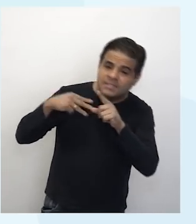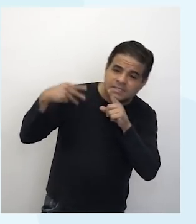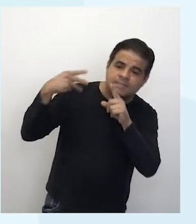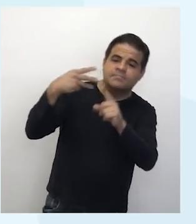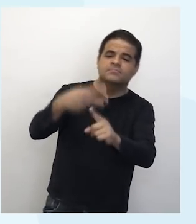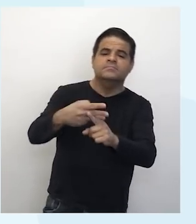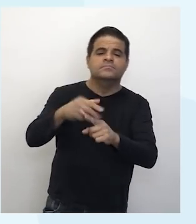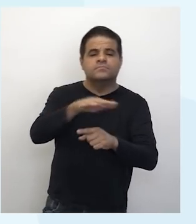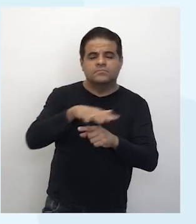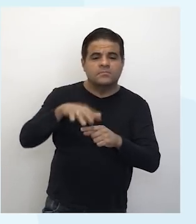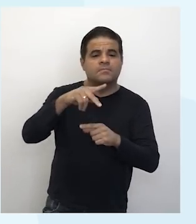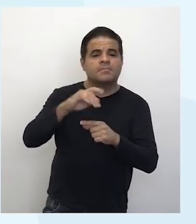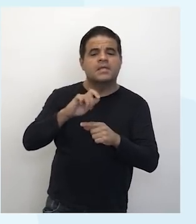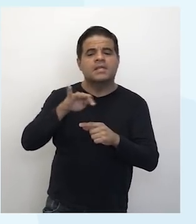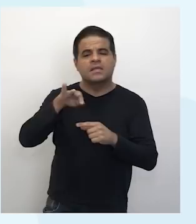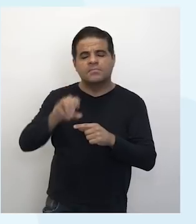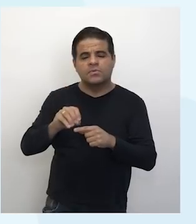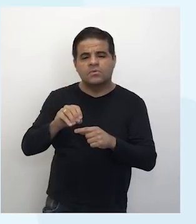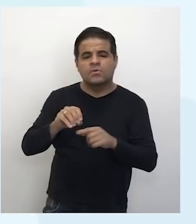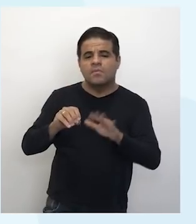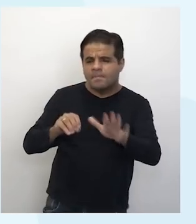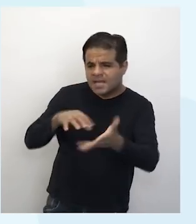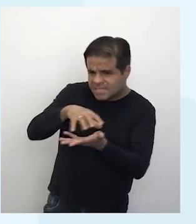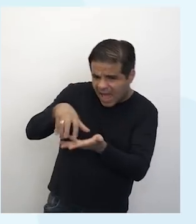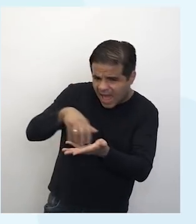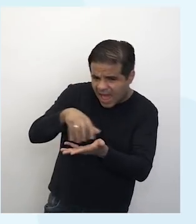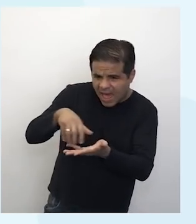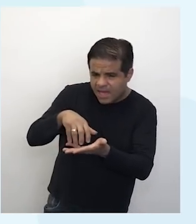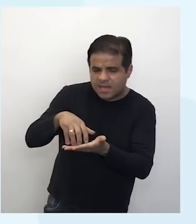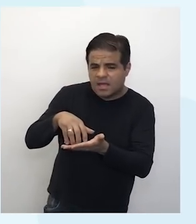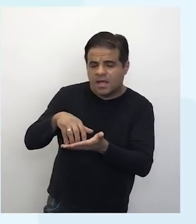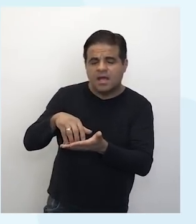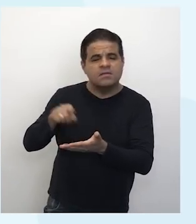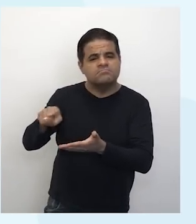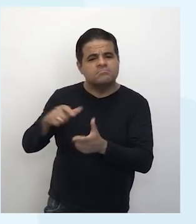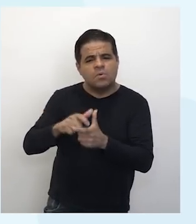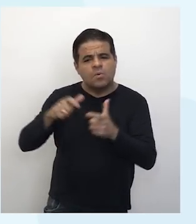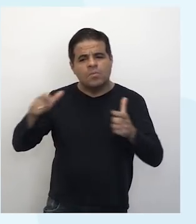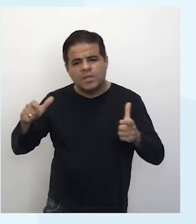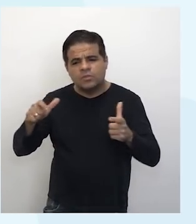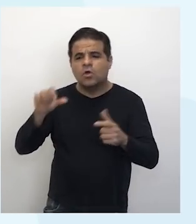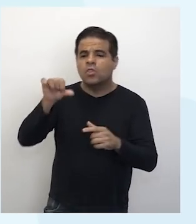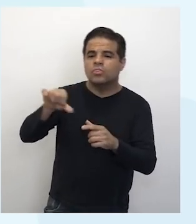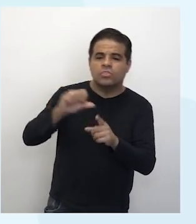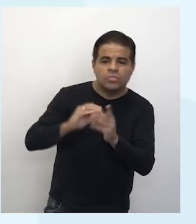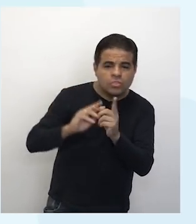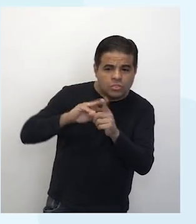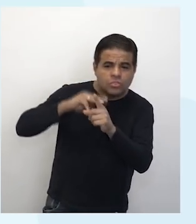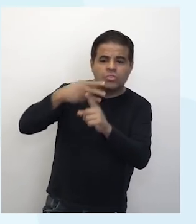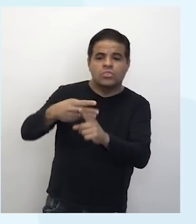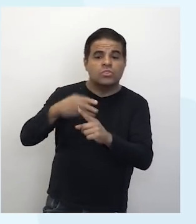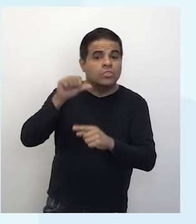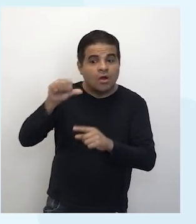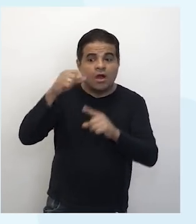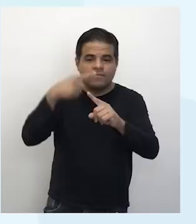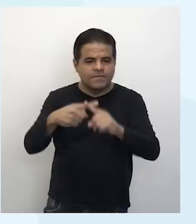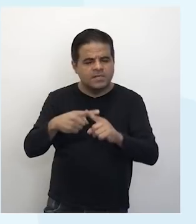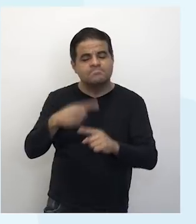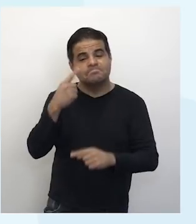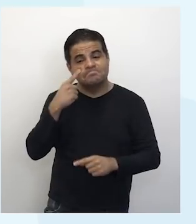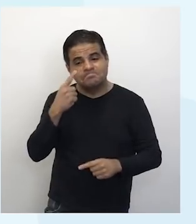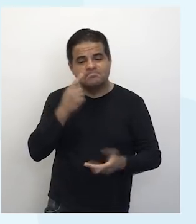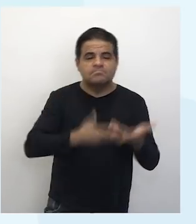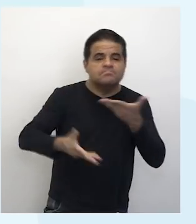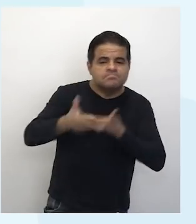o tamanho do perímetro. Só que a área, ela aumentou 9 vezes. Vamos ver se a gente consegue alguma